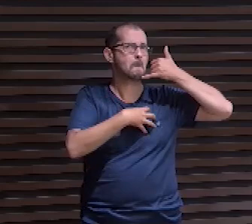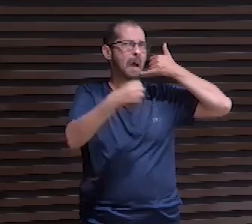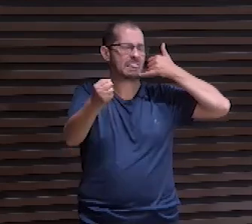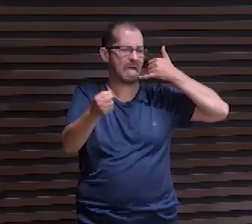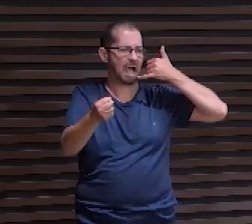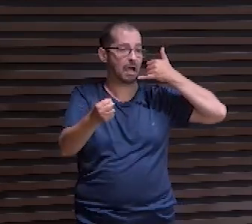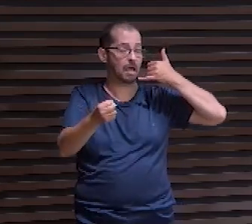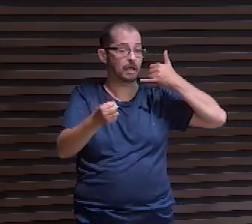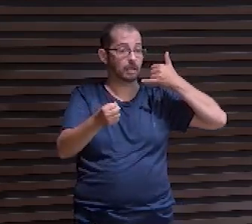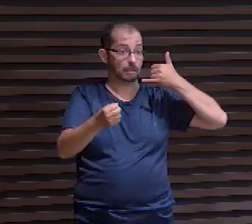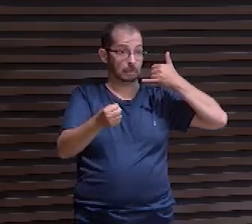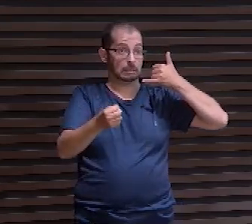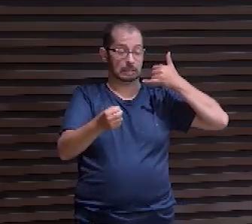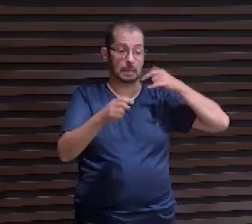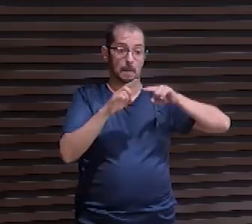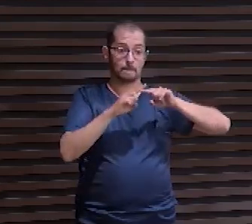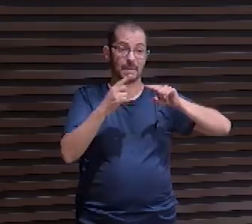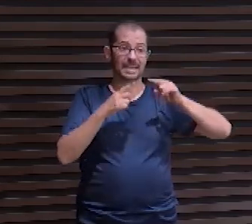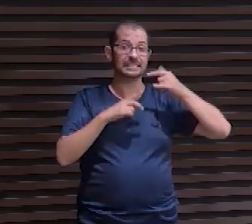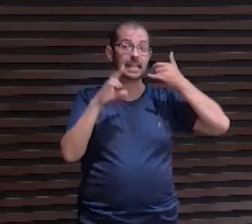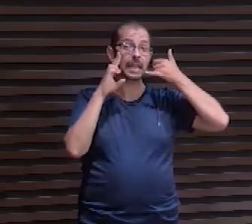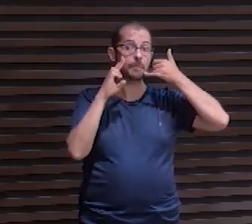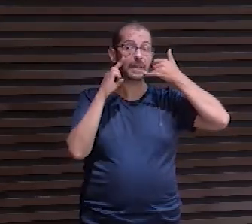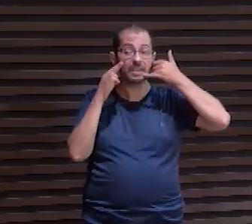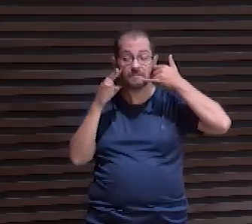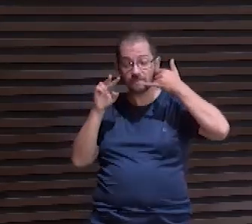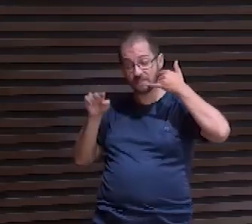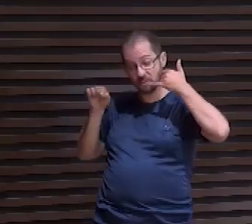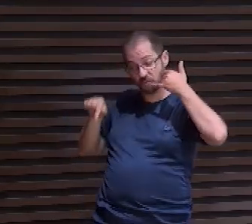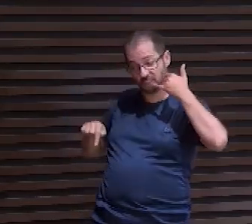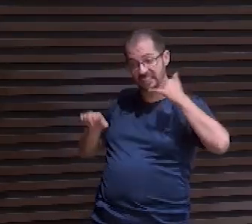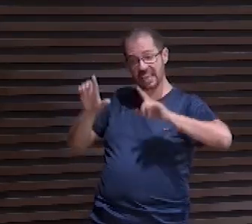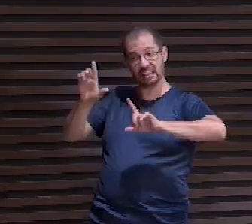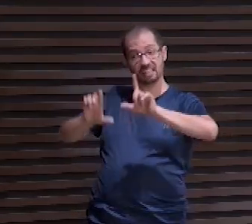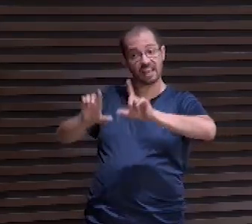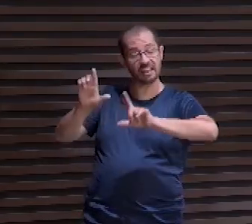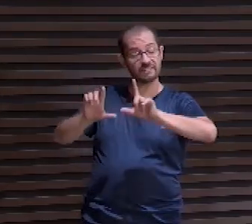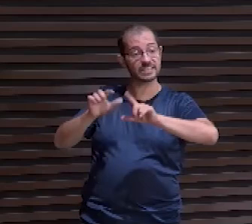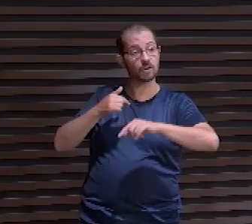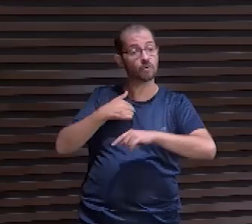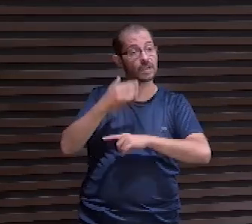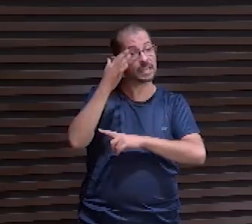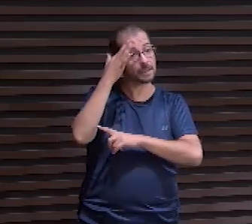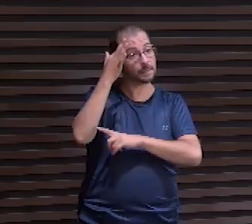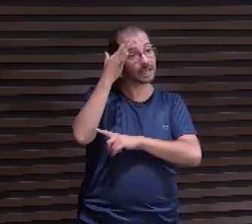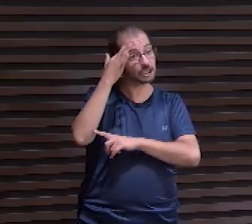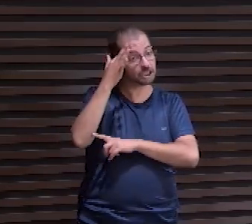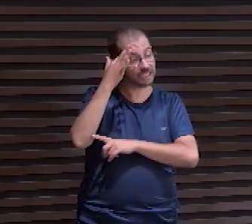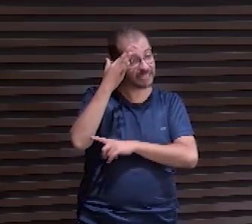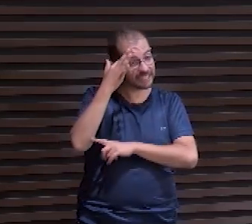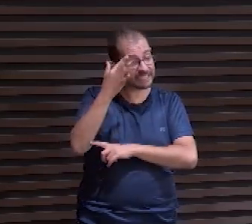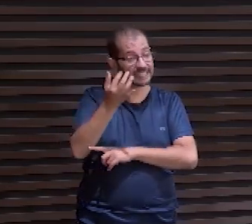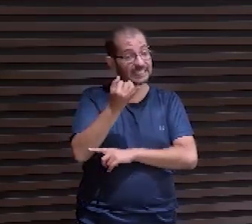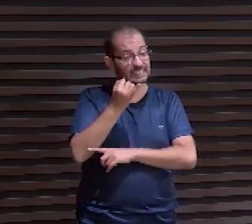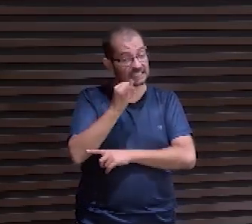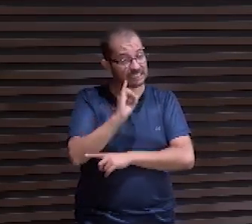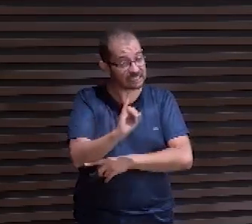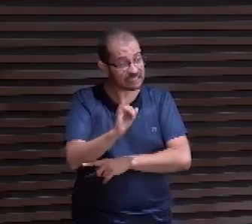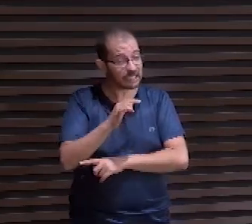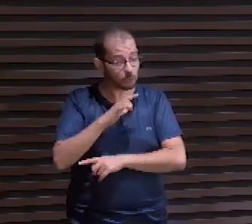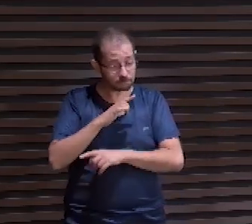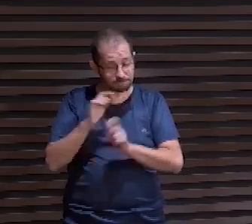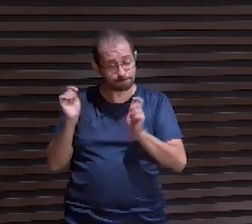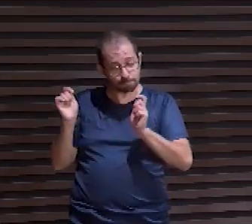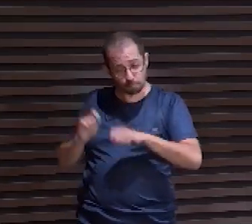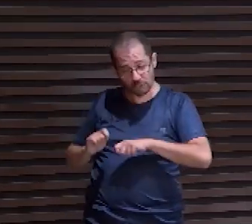De repente lembrei de tê-lo visto na televisão e imaginei que se ao menos eu